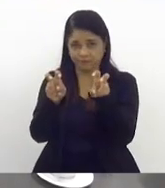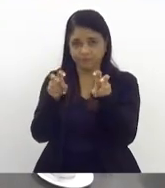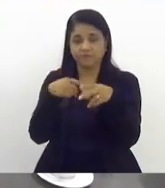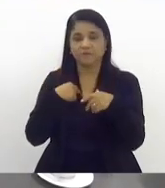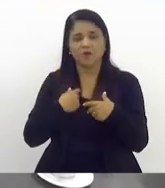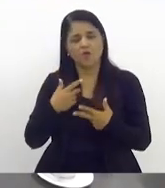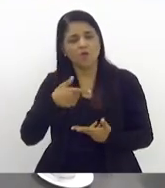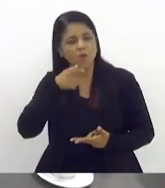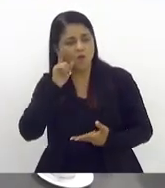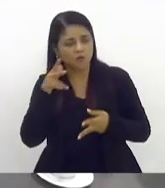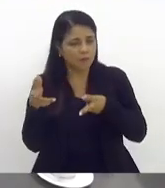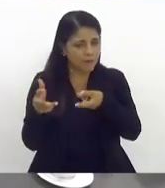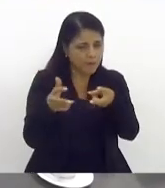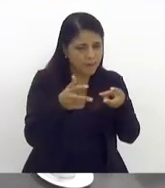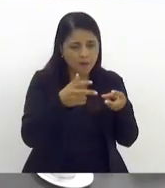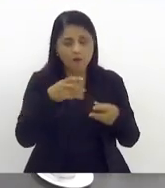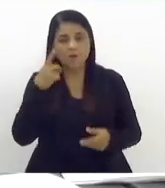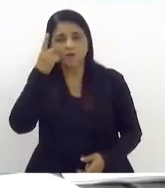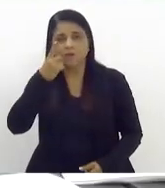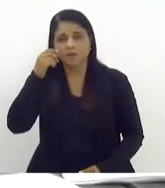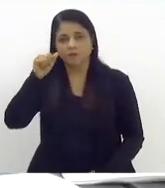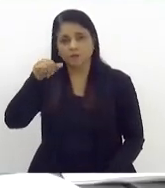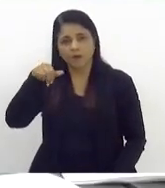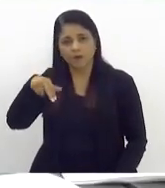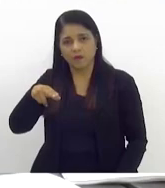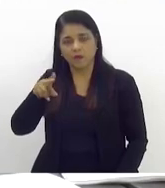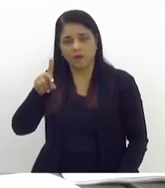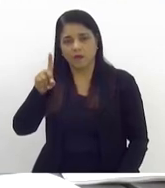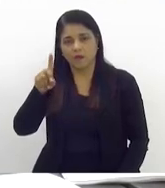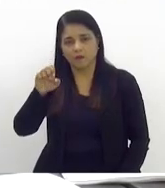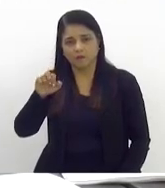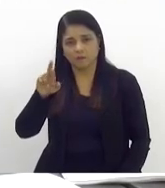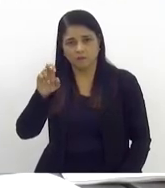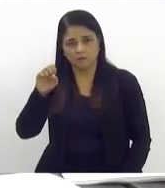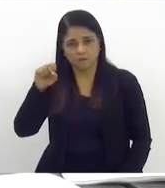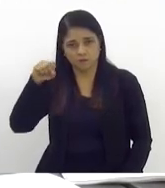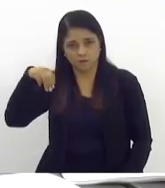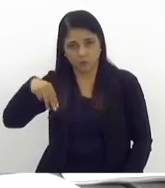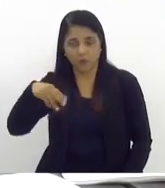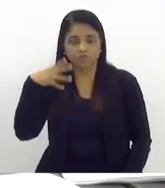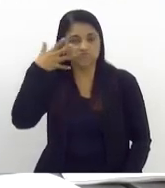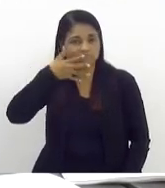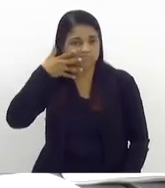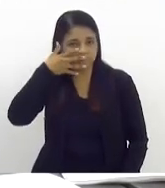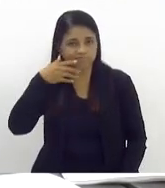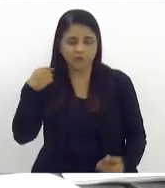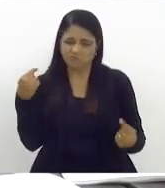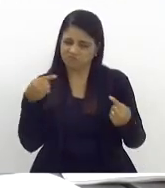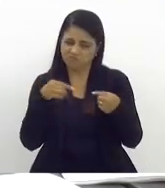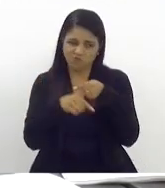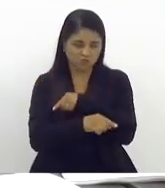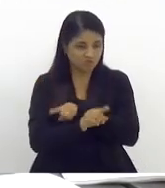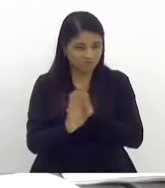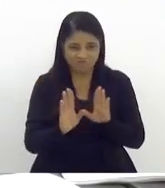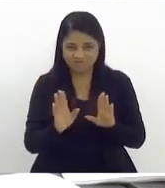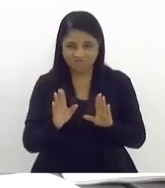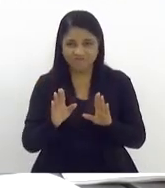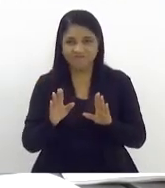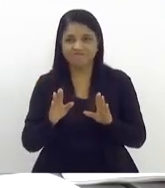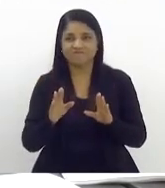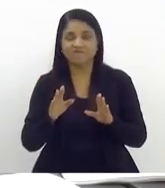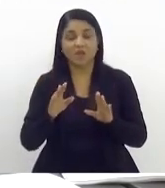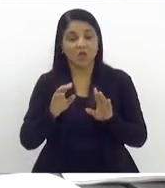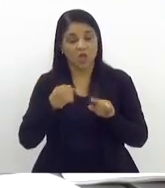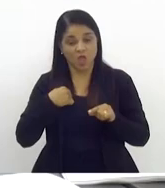observei atentamente a fala do deputado Anderson Moraes, e além de ter uma discordância frontal com ele do ponto de vista de que eu defendo